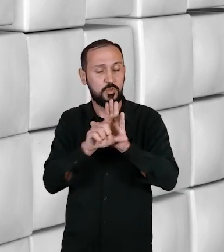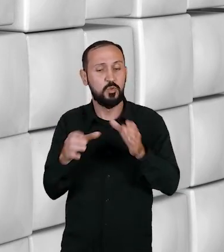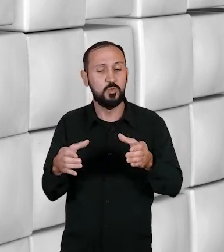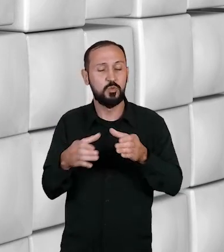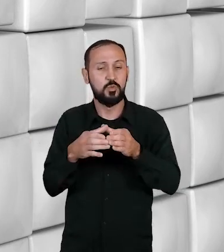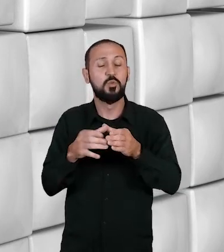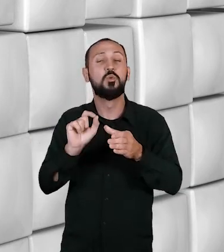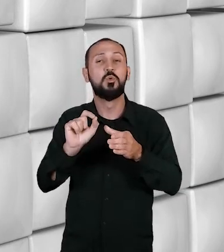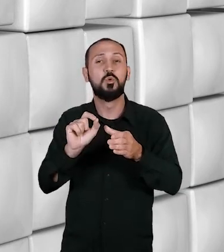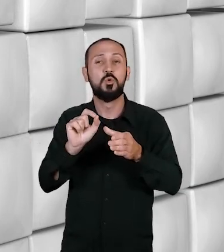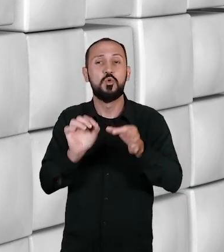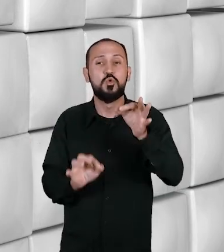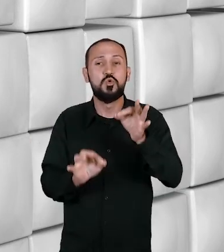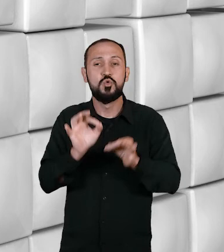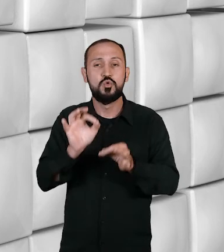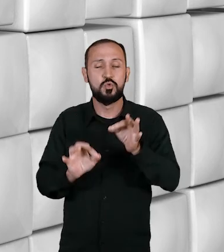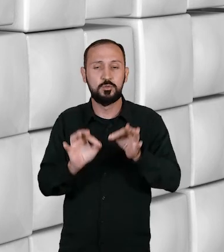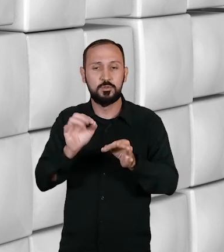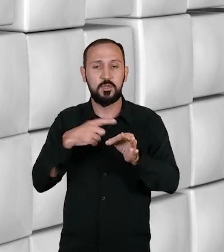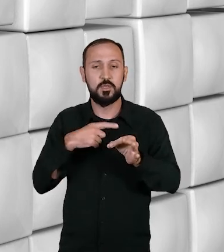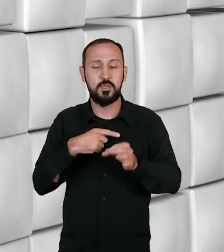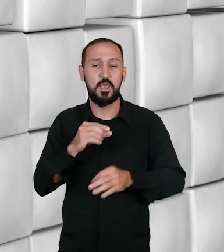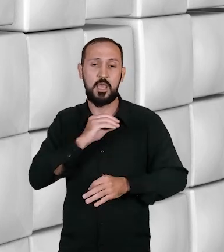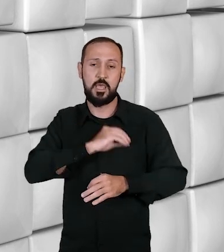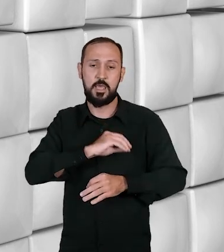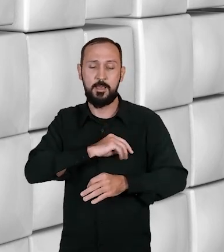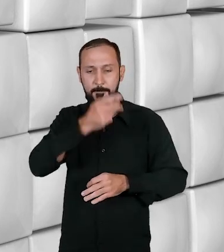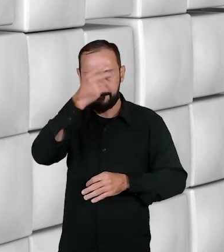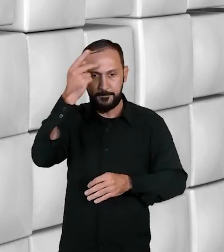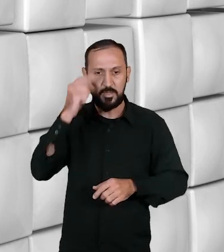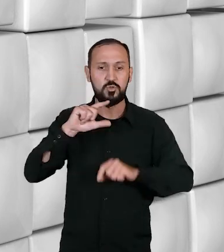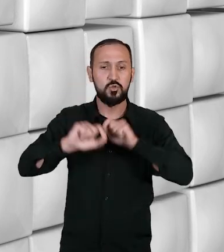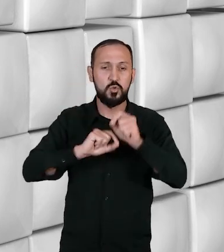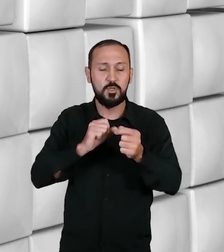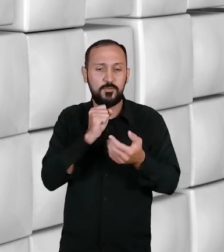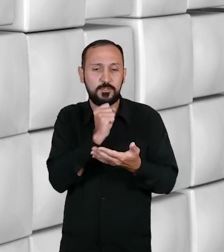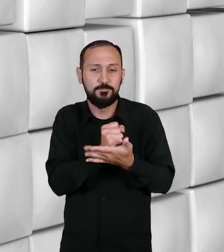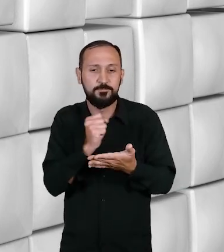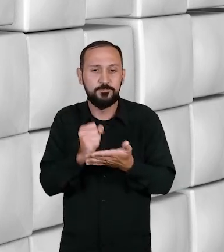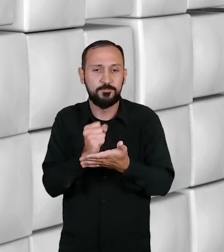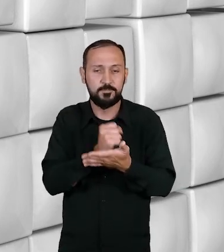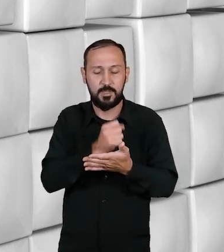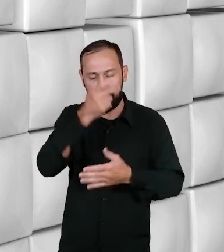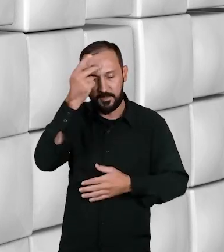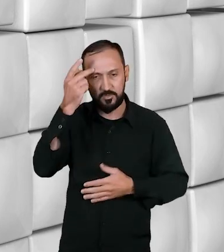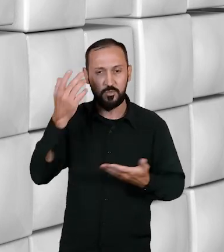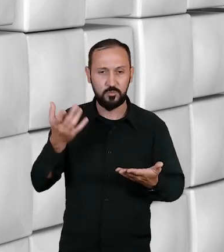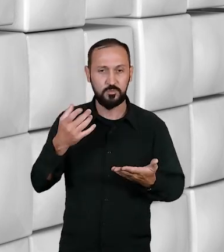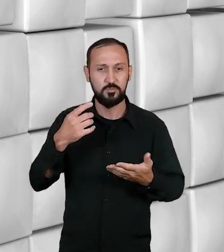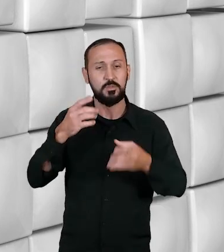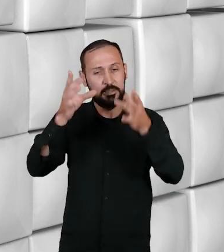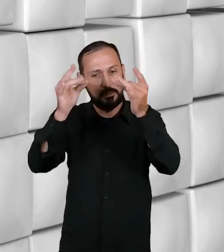Poder Judiciário que cria renda mínima para os registradores de pessoas.